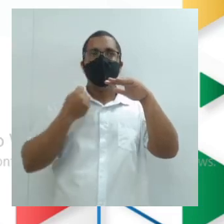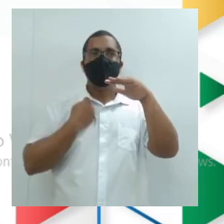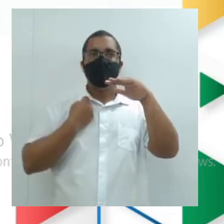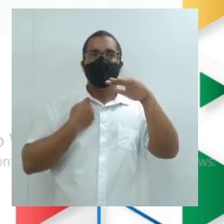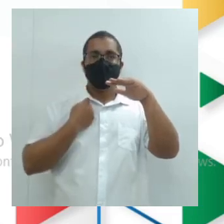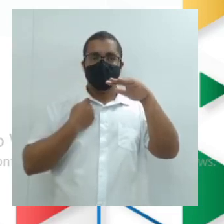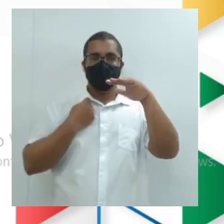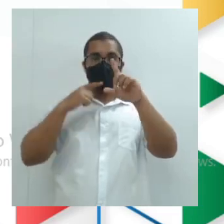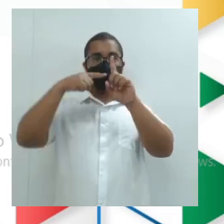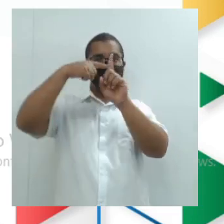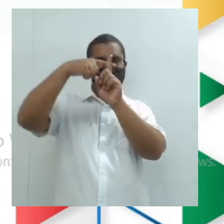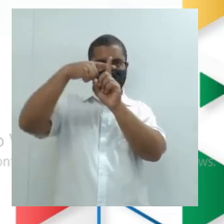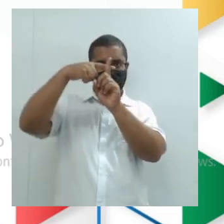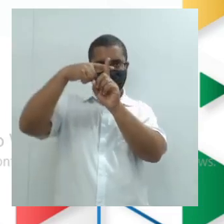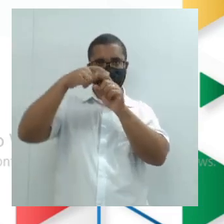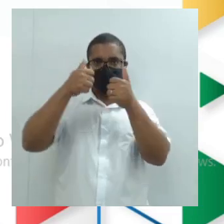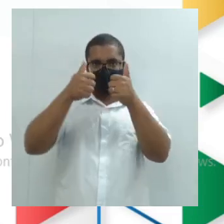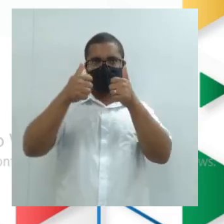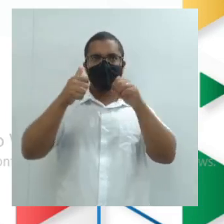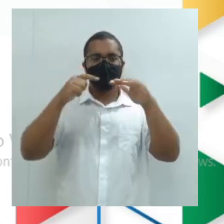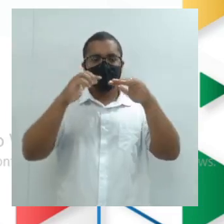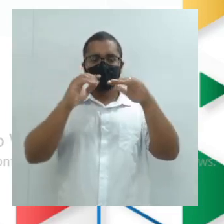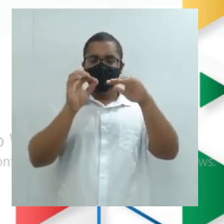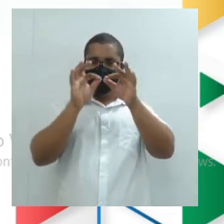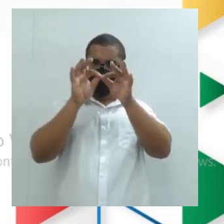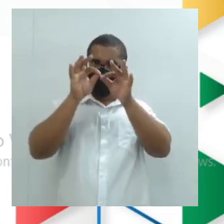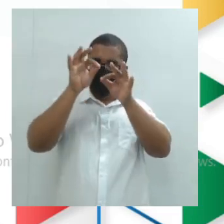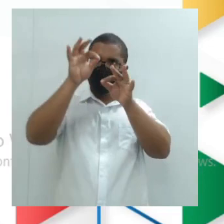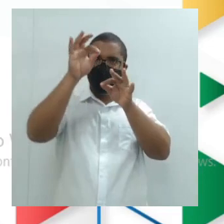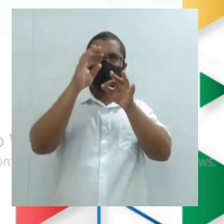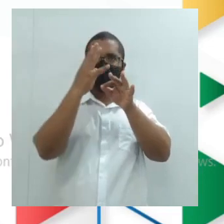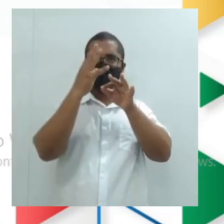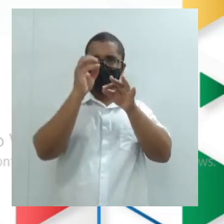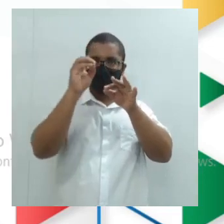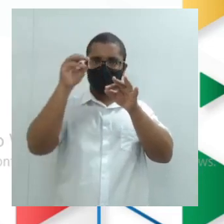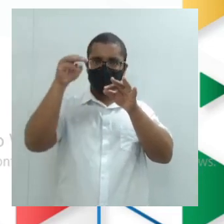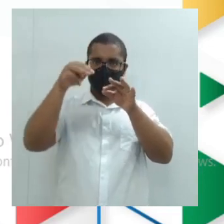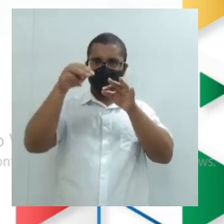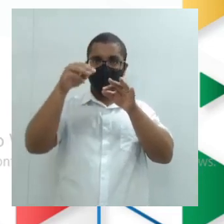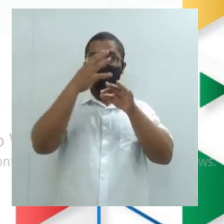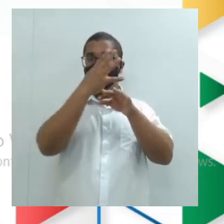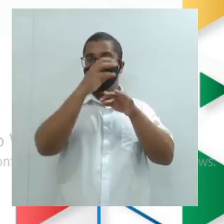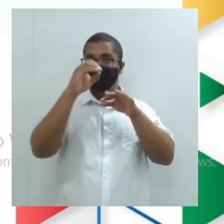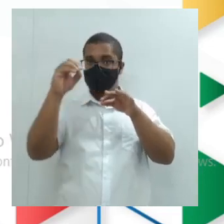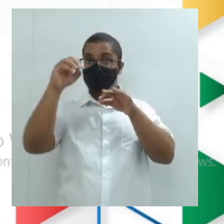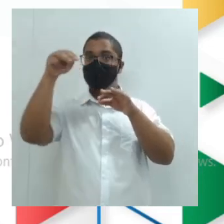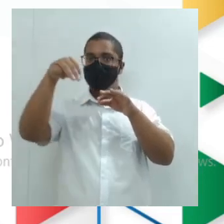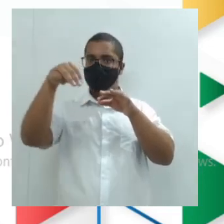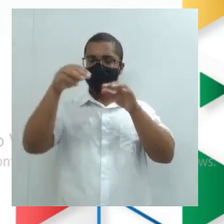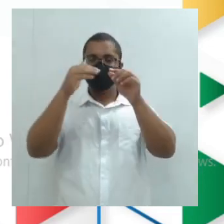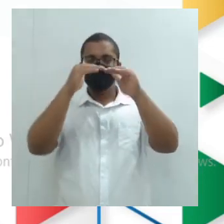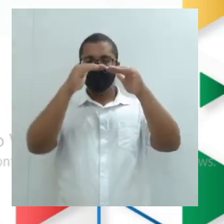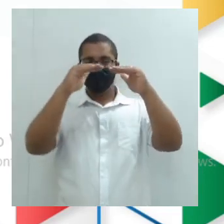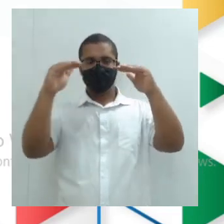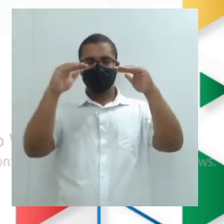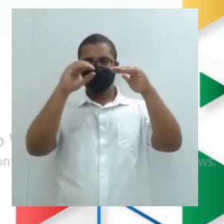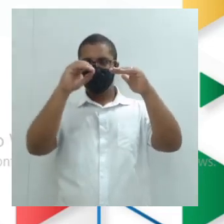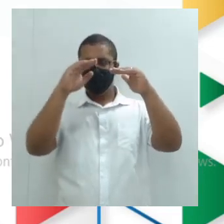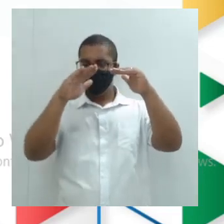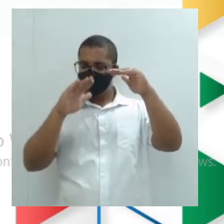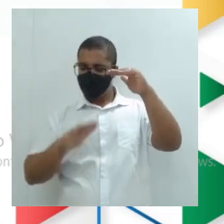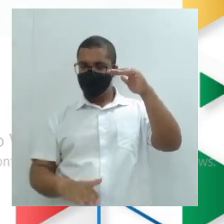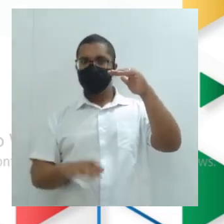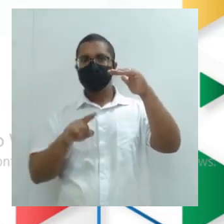positivos, tá bom? Aí onde está marcado 400 metros. E abaixo do zero, os valores negativos. Então nós vamos entender